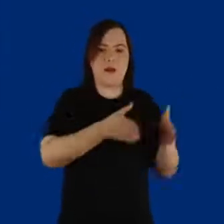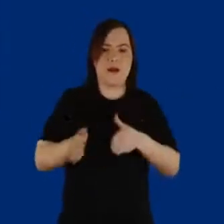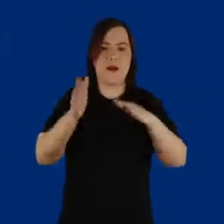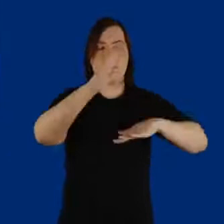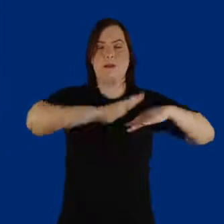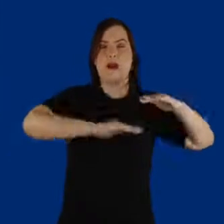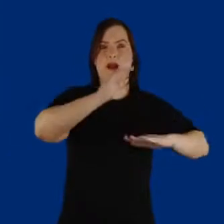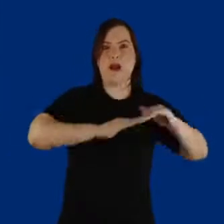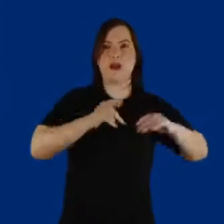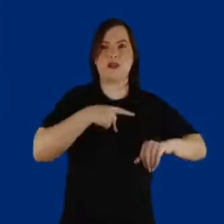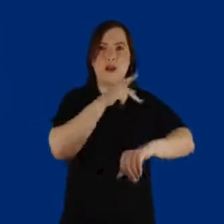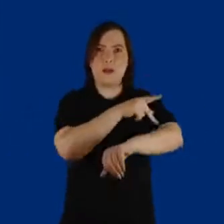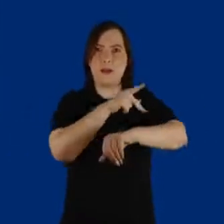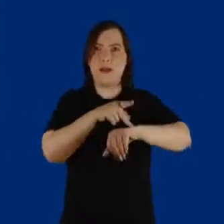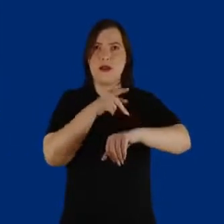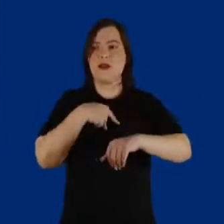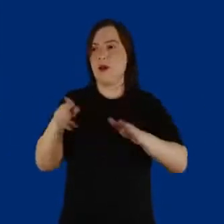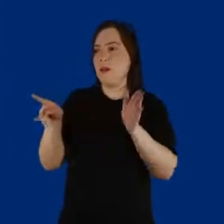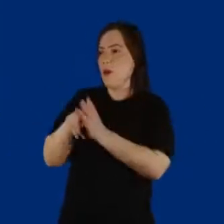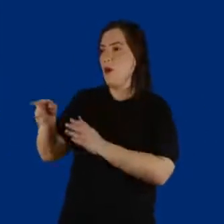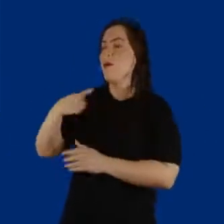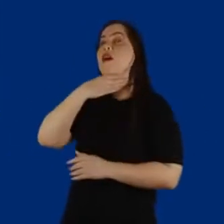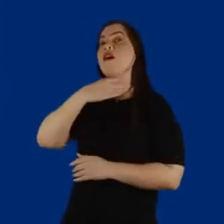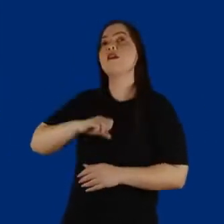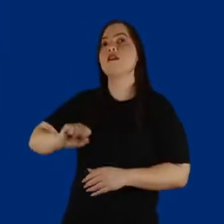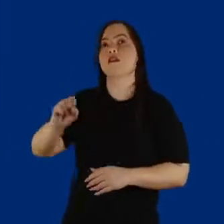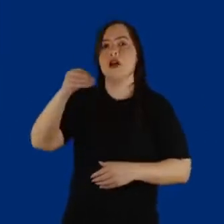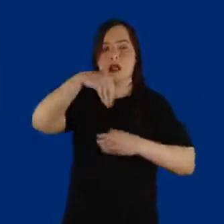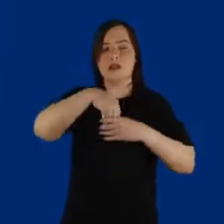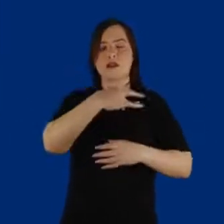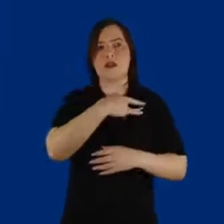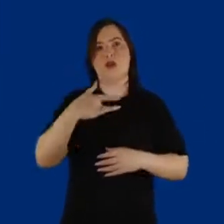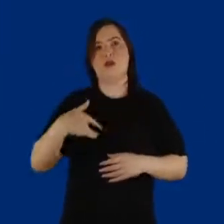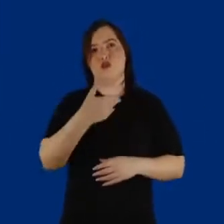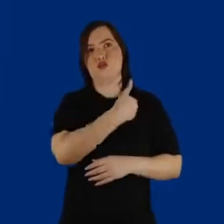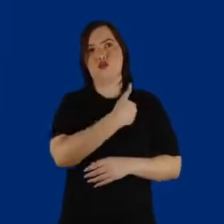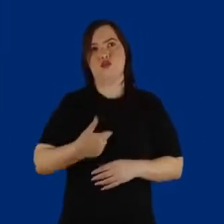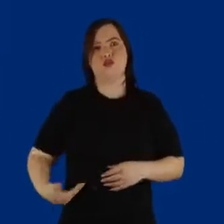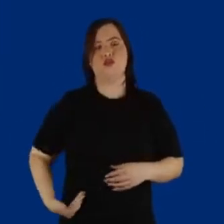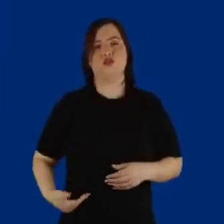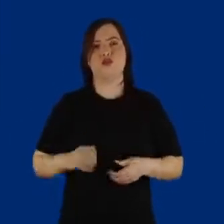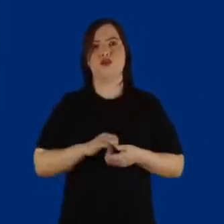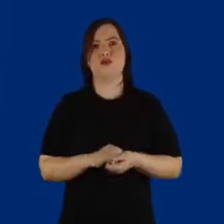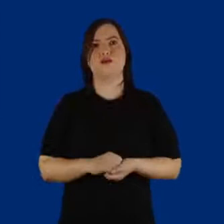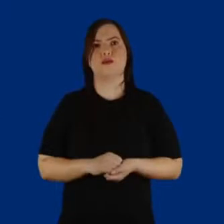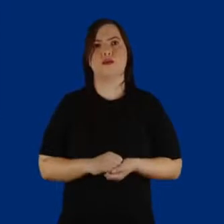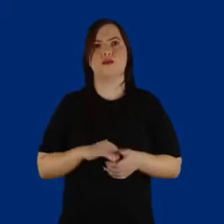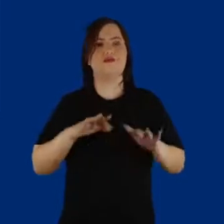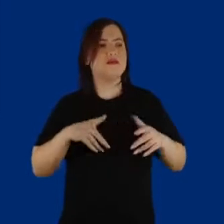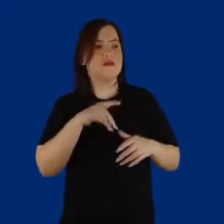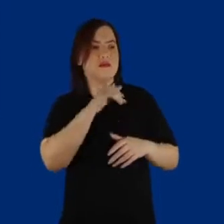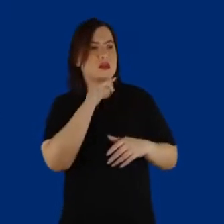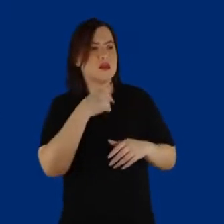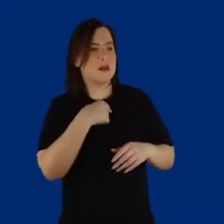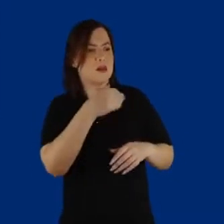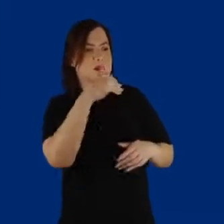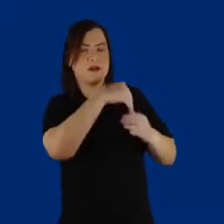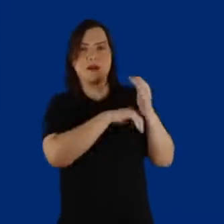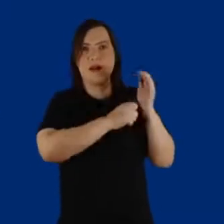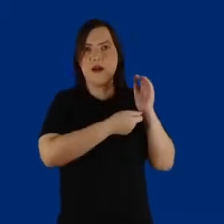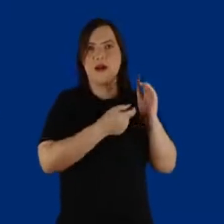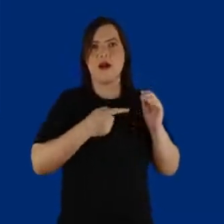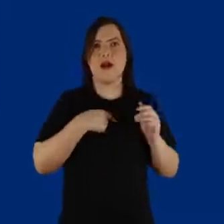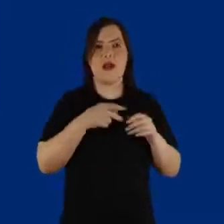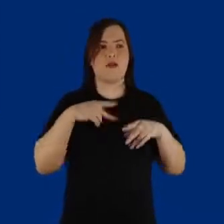prática da pedagogia freiriana no âmbito da saúde pública. Né? E é isso. E, olha, esse é o segredo do sucesso,